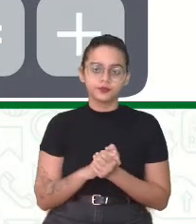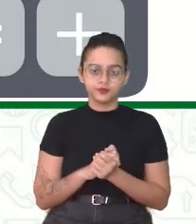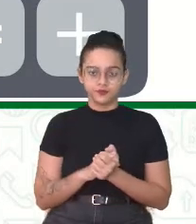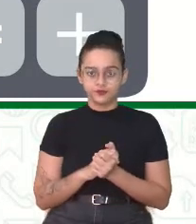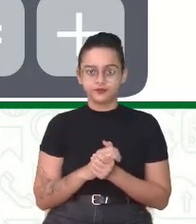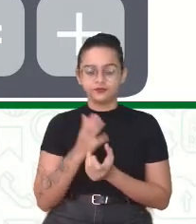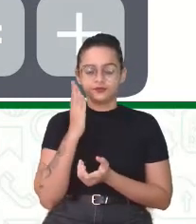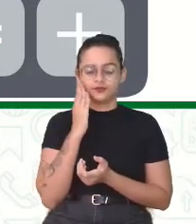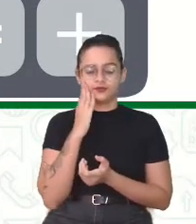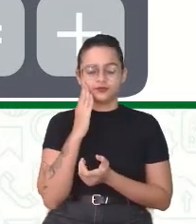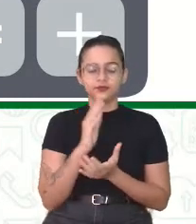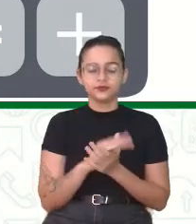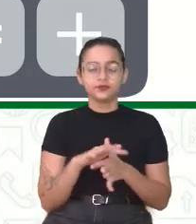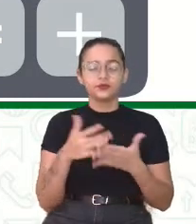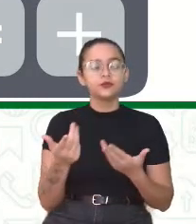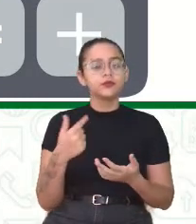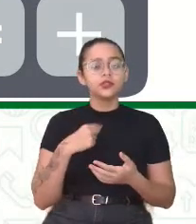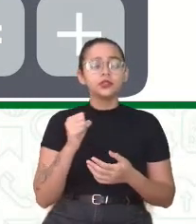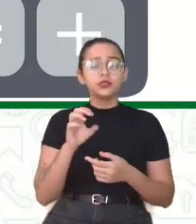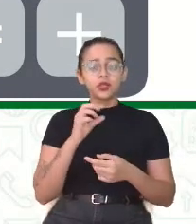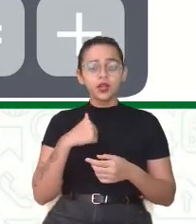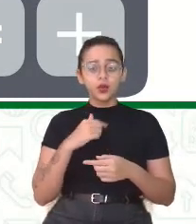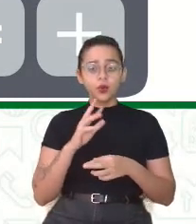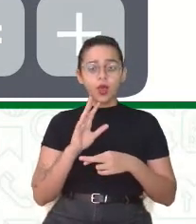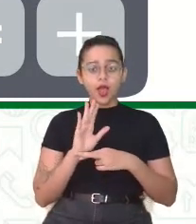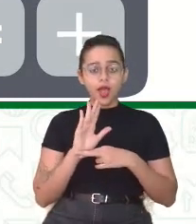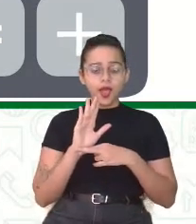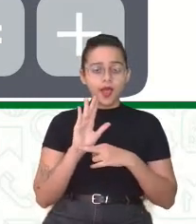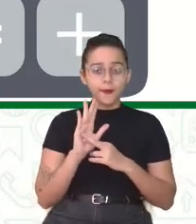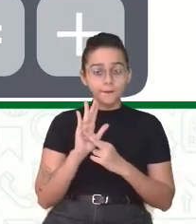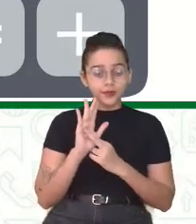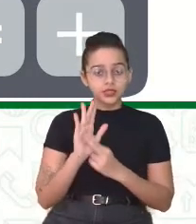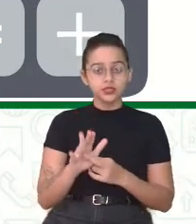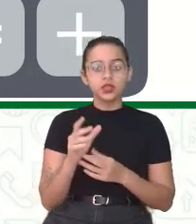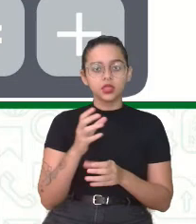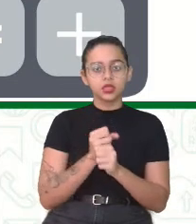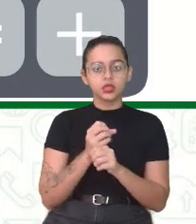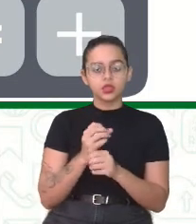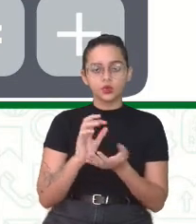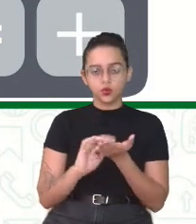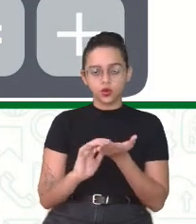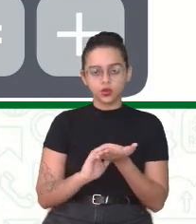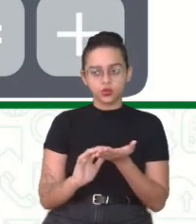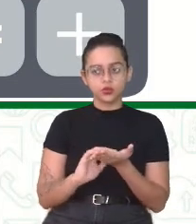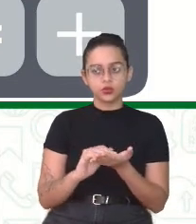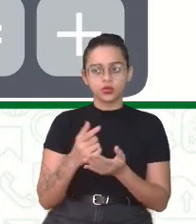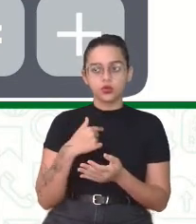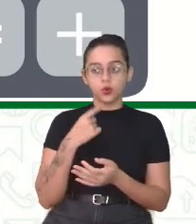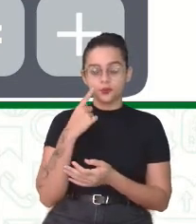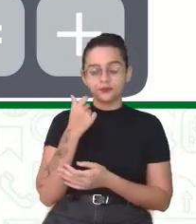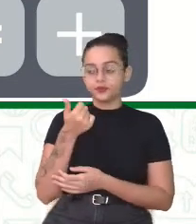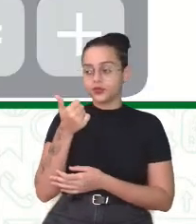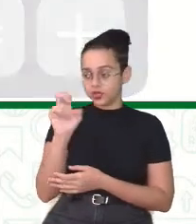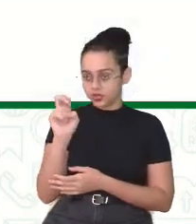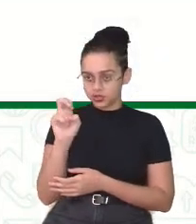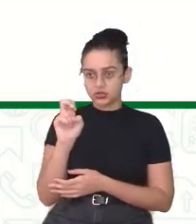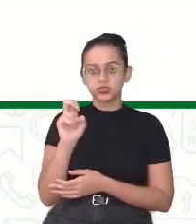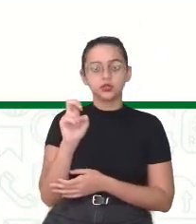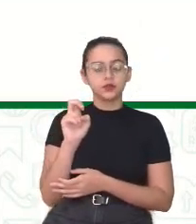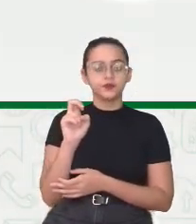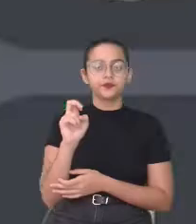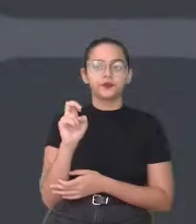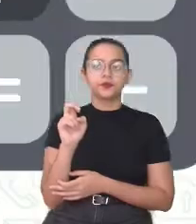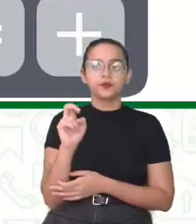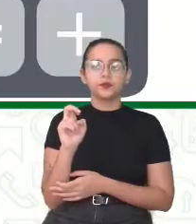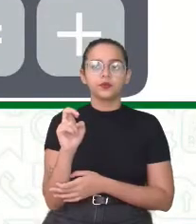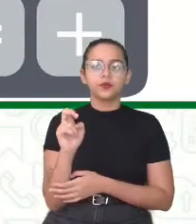certo? Então, se eu for representar isso numa calculadora, os 15%, eu vou clicar aqui, ó, 15, e eu vou